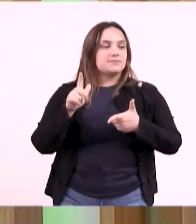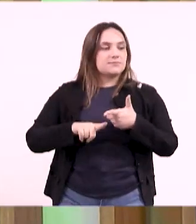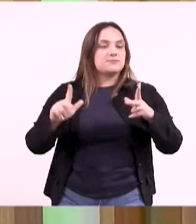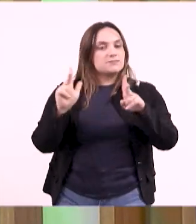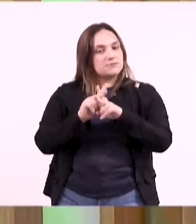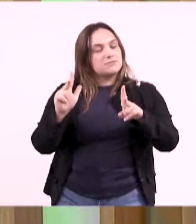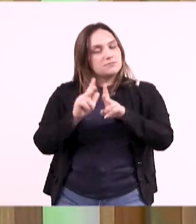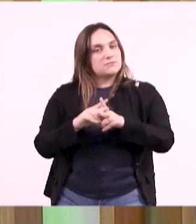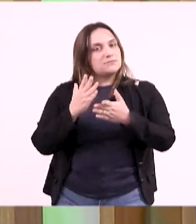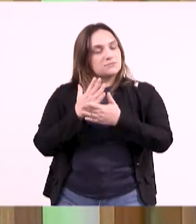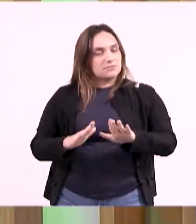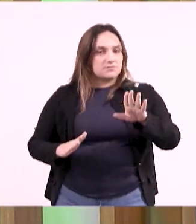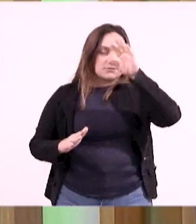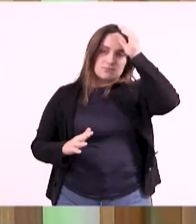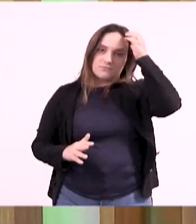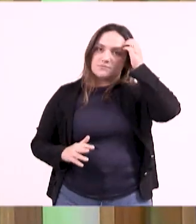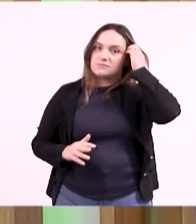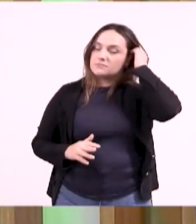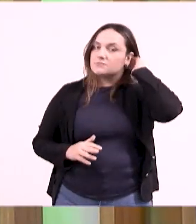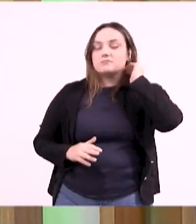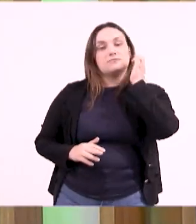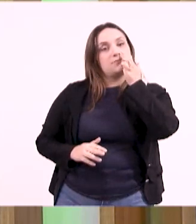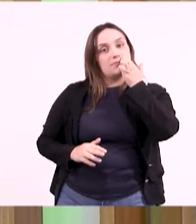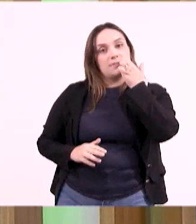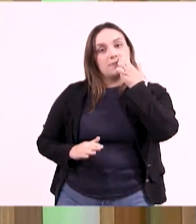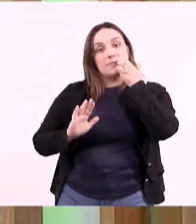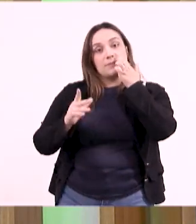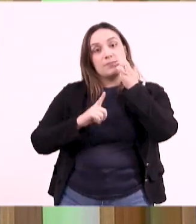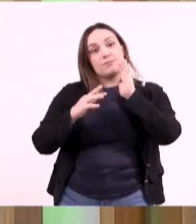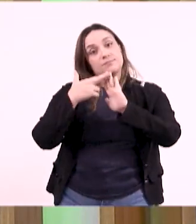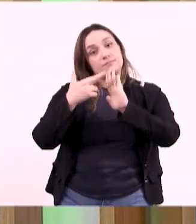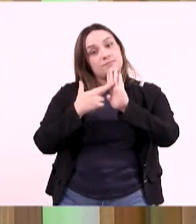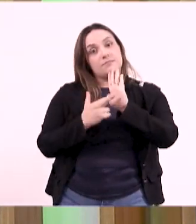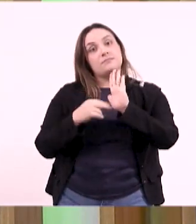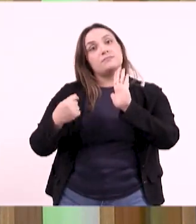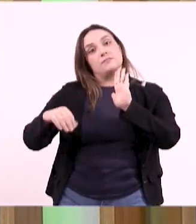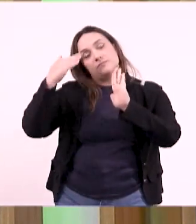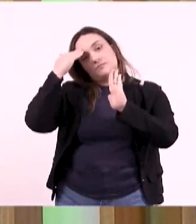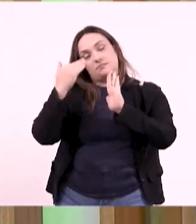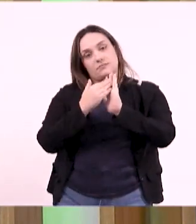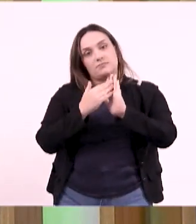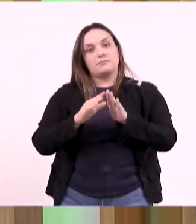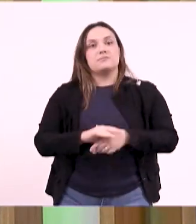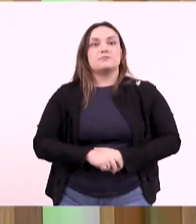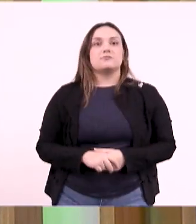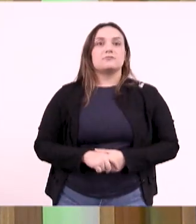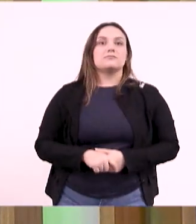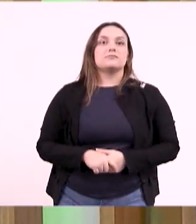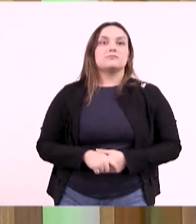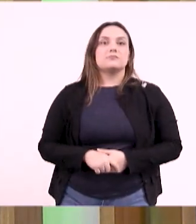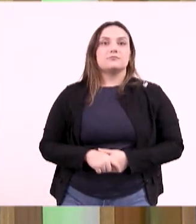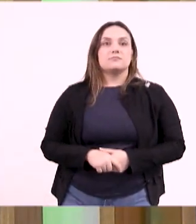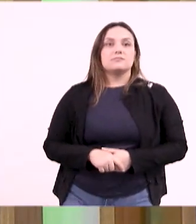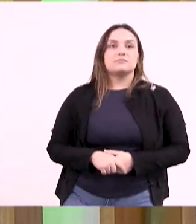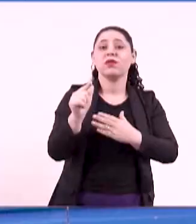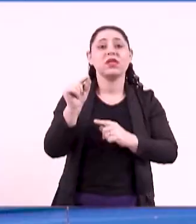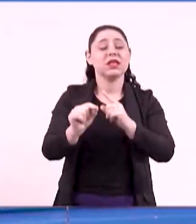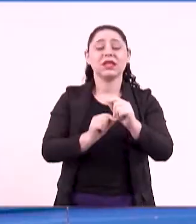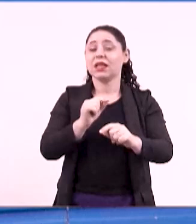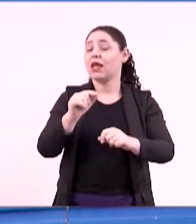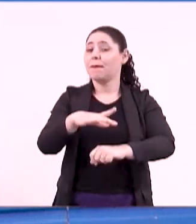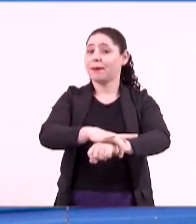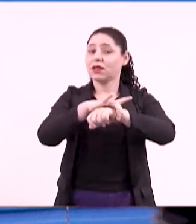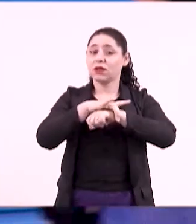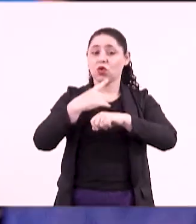toda essa questão agrária possa ser resolvida, que já existem normas e que essas normas precisam ser respeitadas.